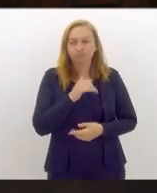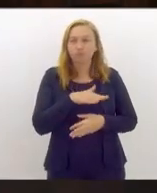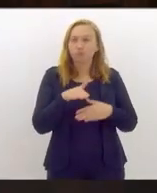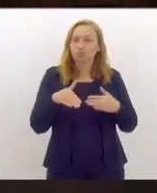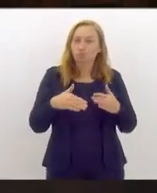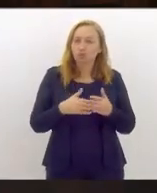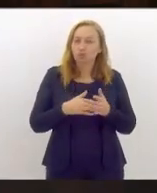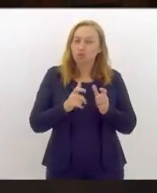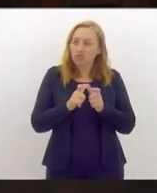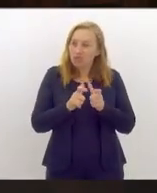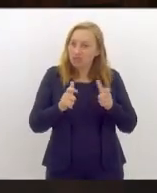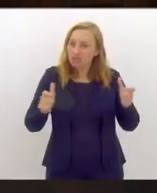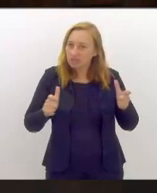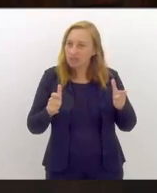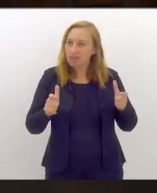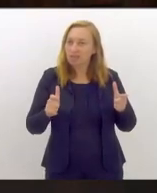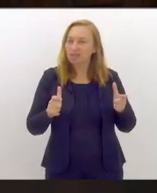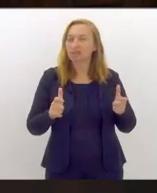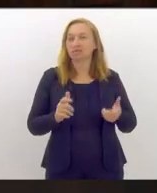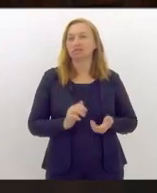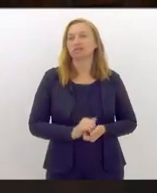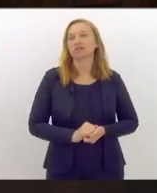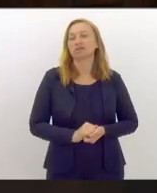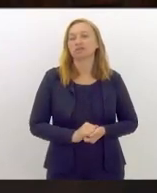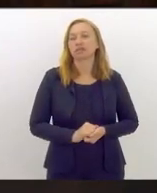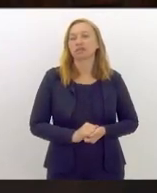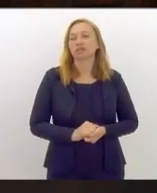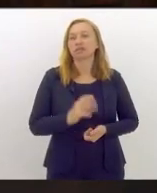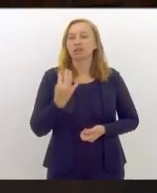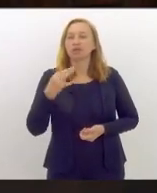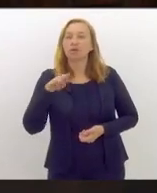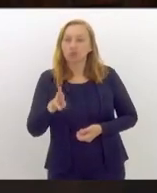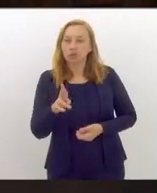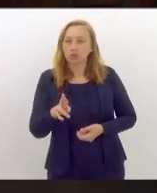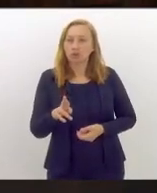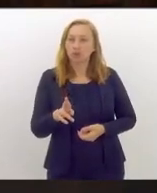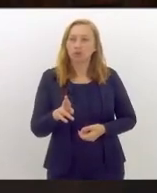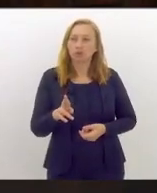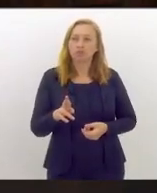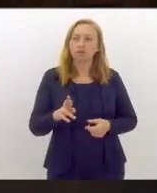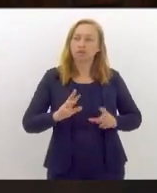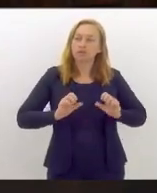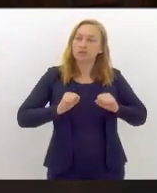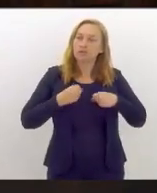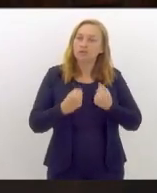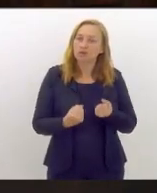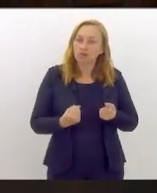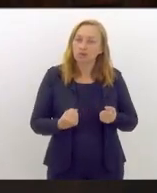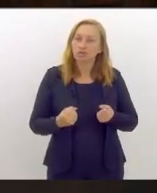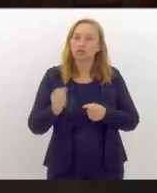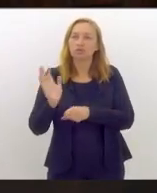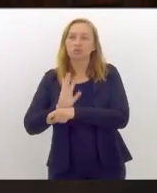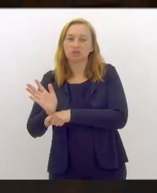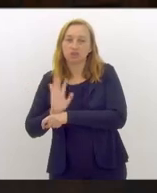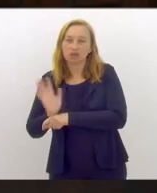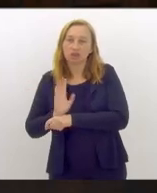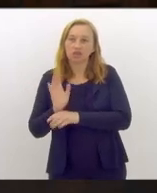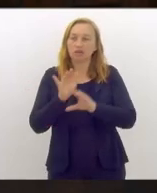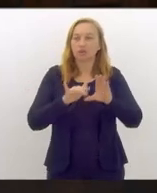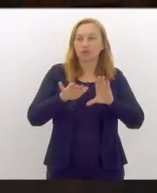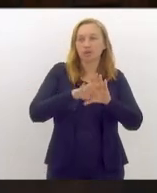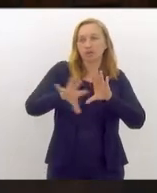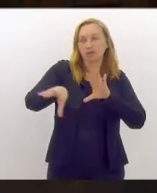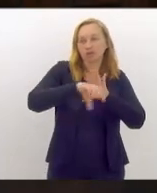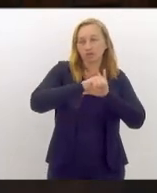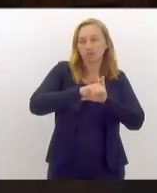a intensidade E a obsessão que o Heitor dedica a atividade do cinema e do audiovisual e eu diria